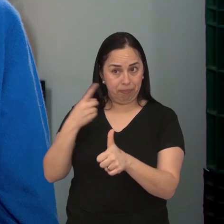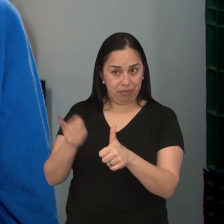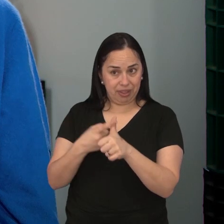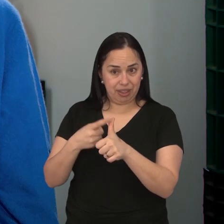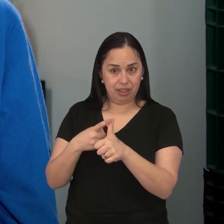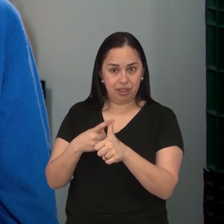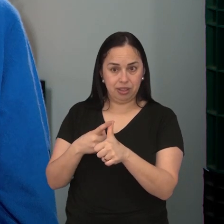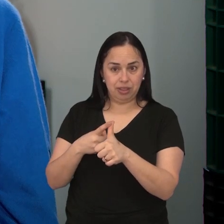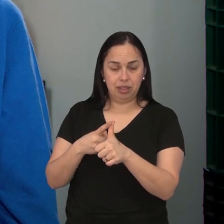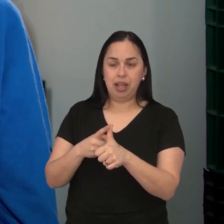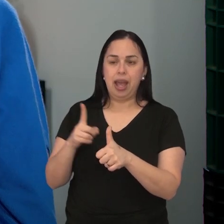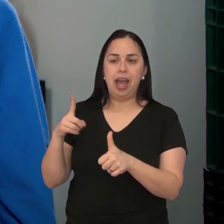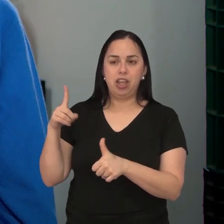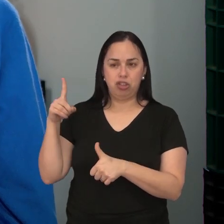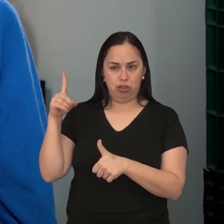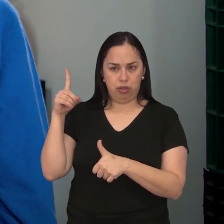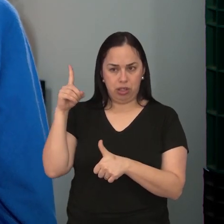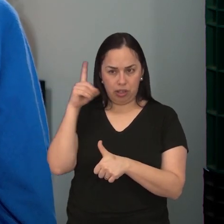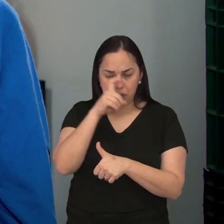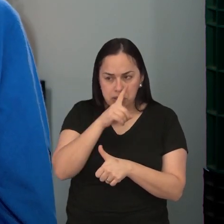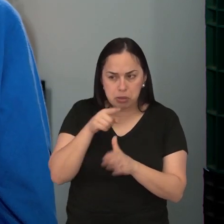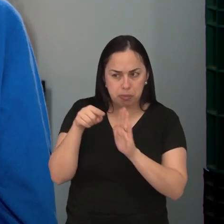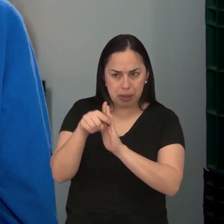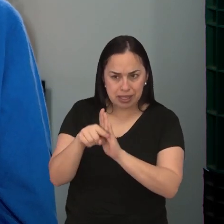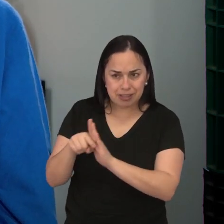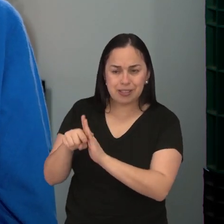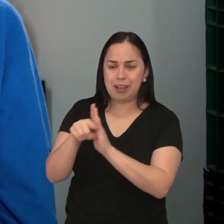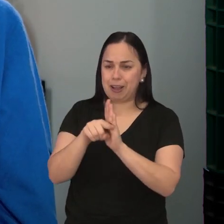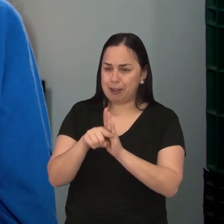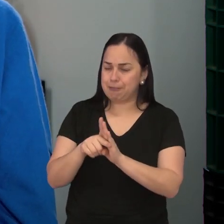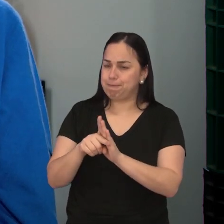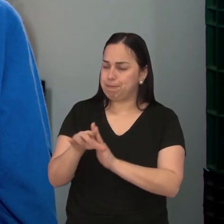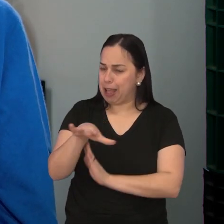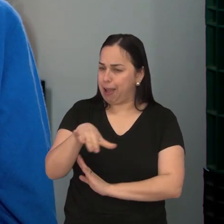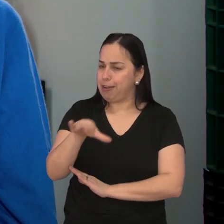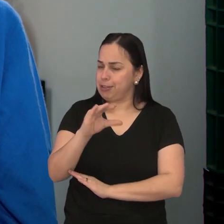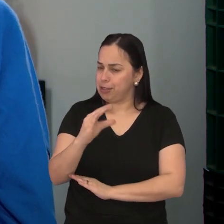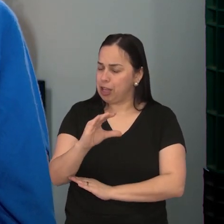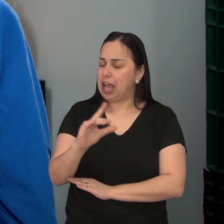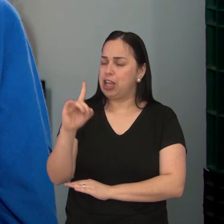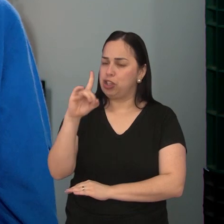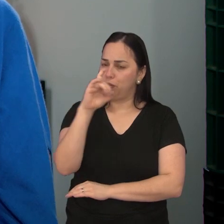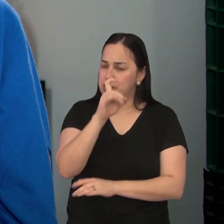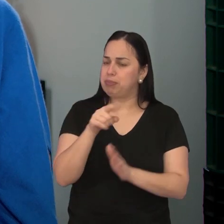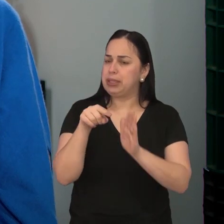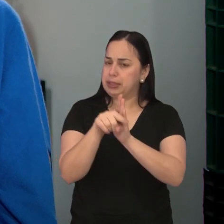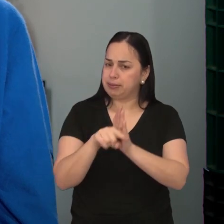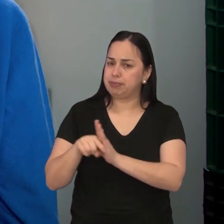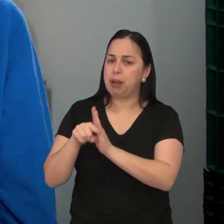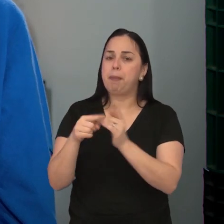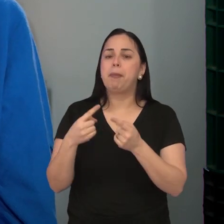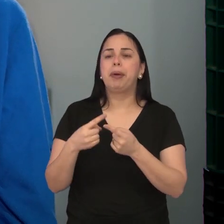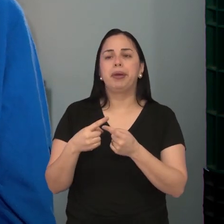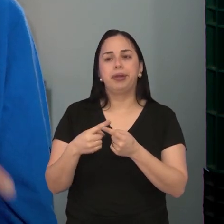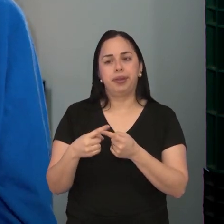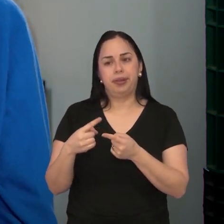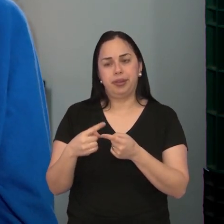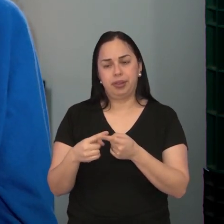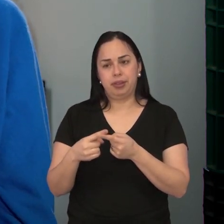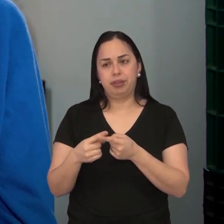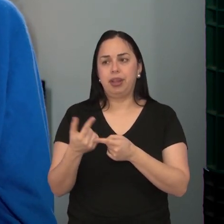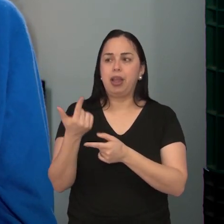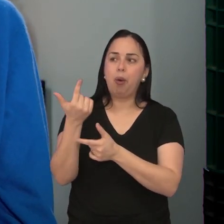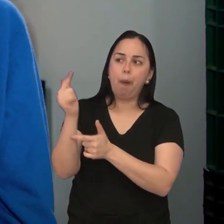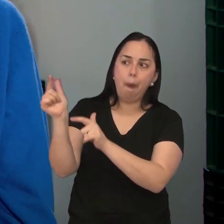Primeiro, uma grande dificuldade de realizar pesquisas científicas propriamente dito, porque, lógico que tem